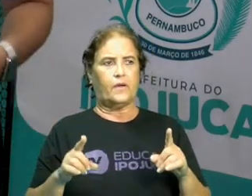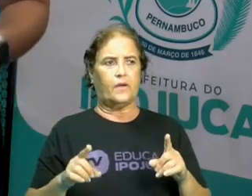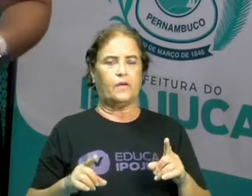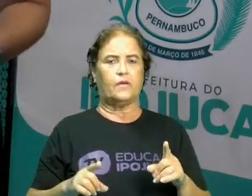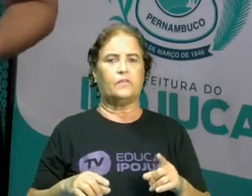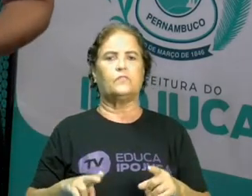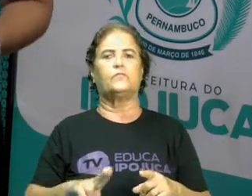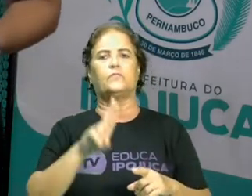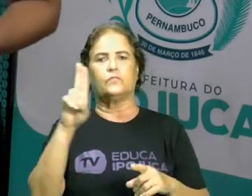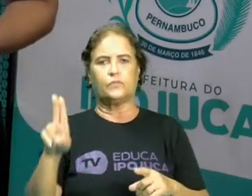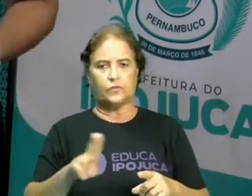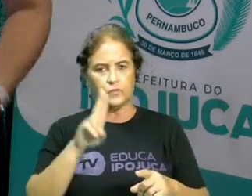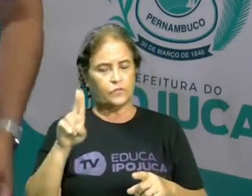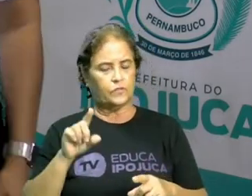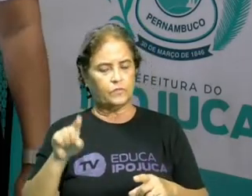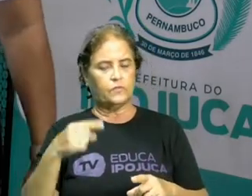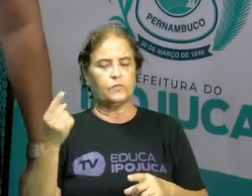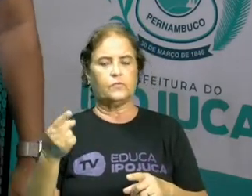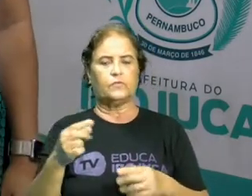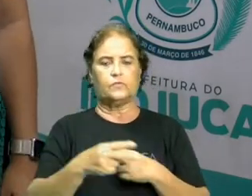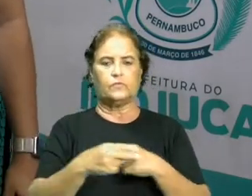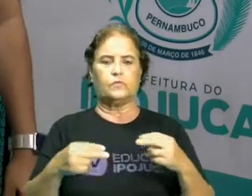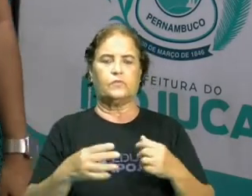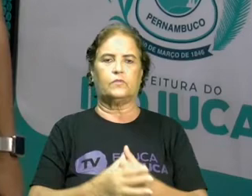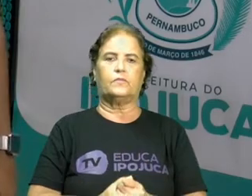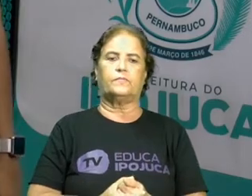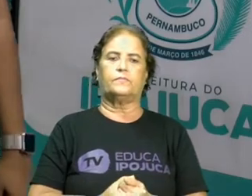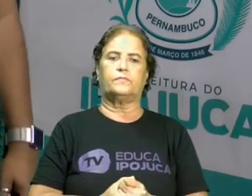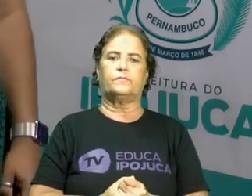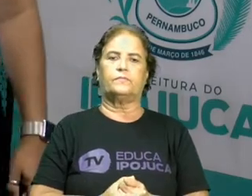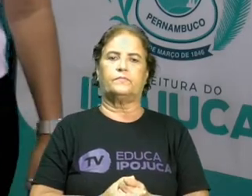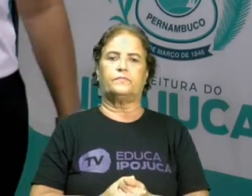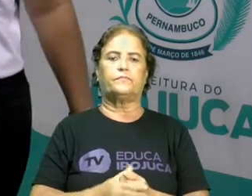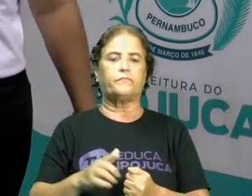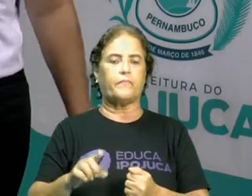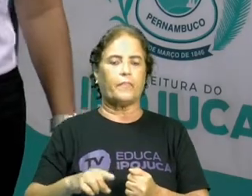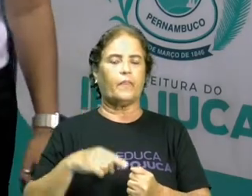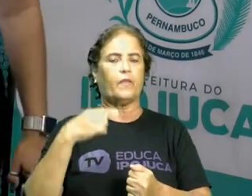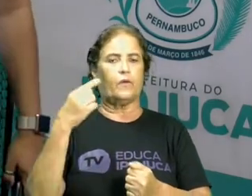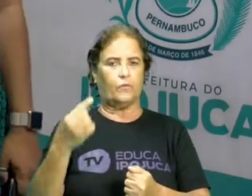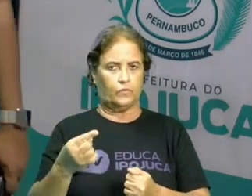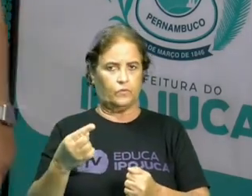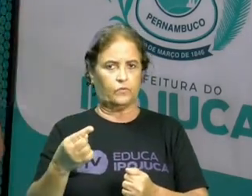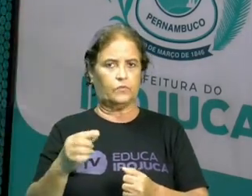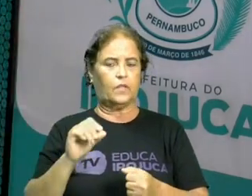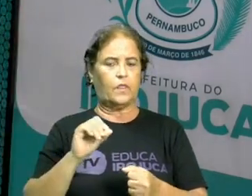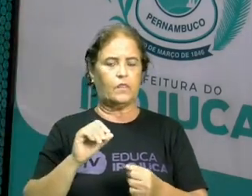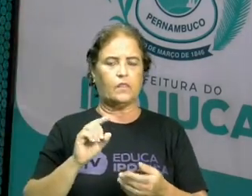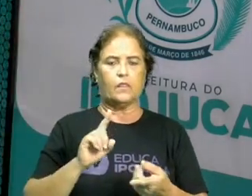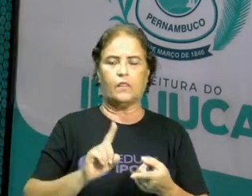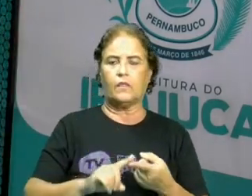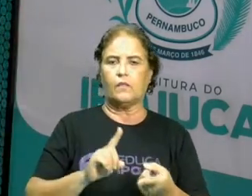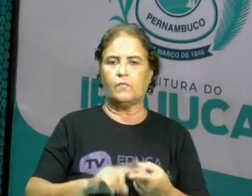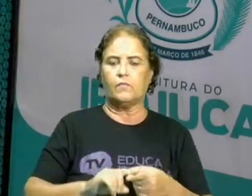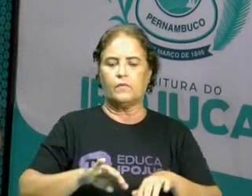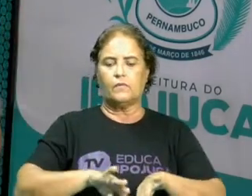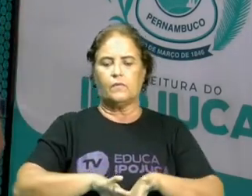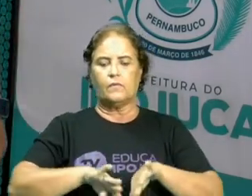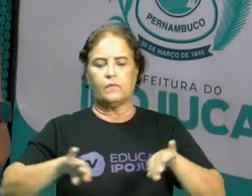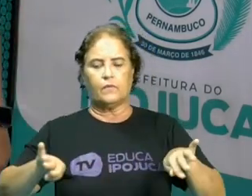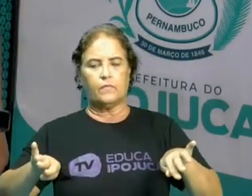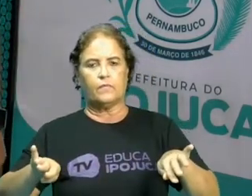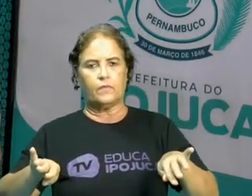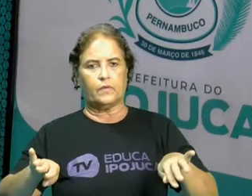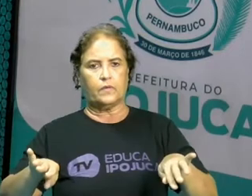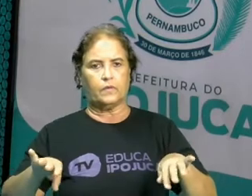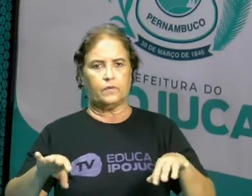ainda usa isso em umas outras situações. Uma outra forma também de separar misturas homogêneas